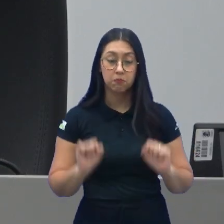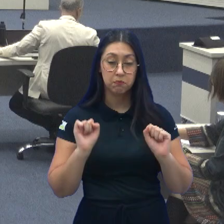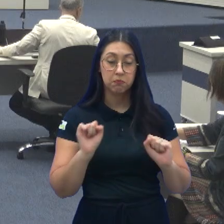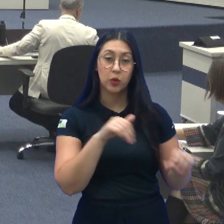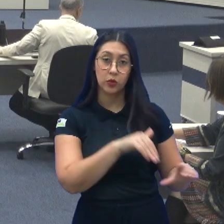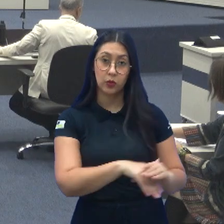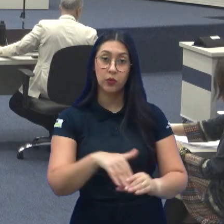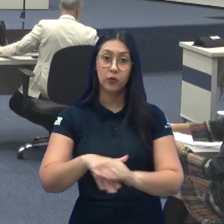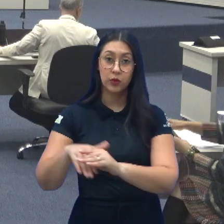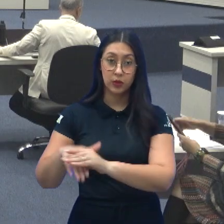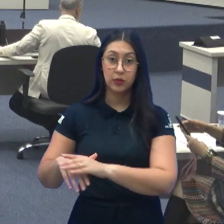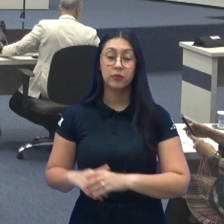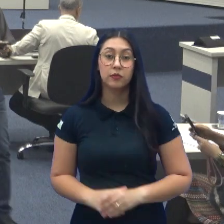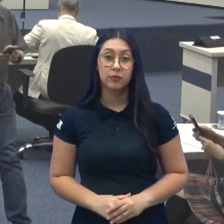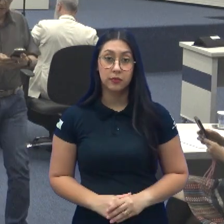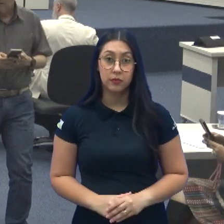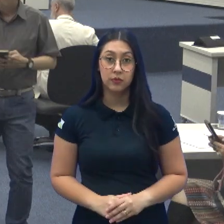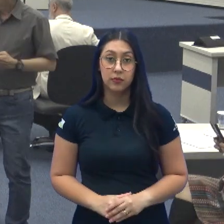votação.